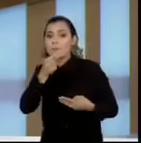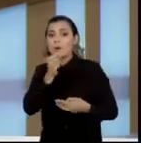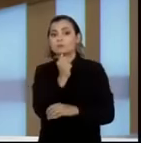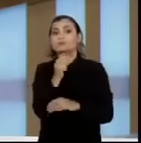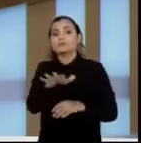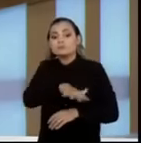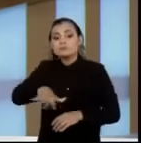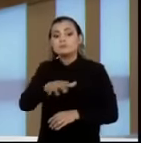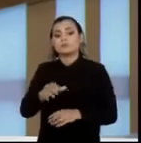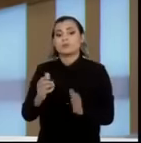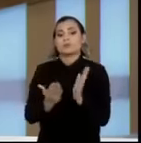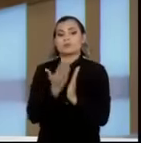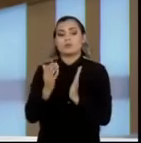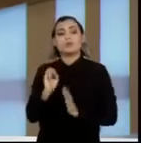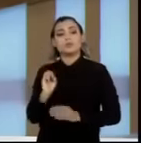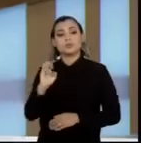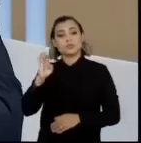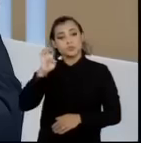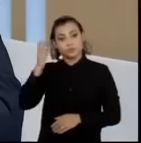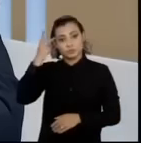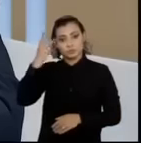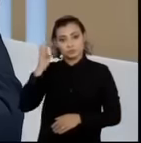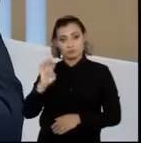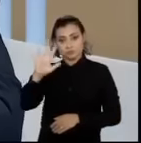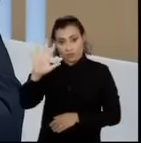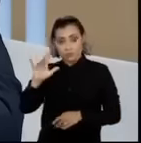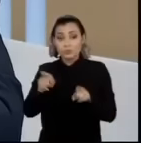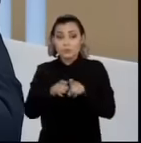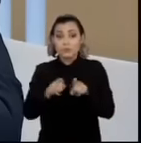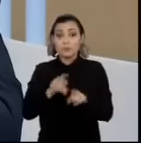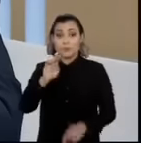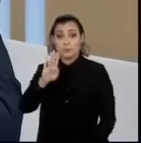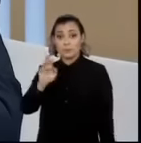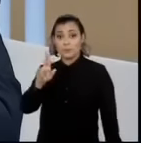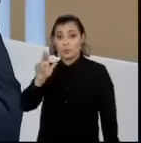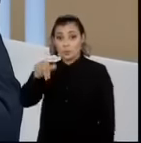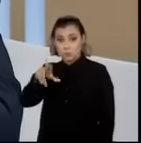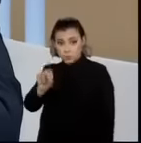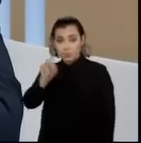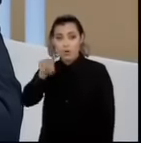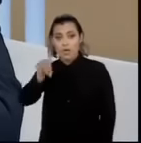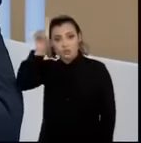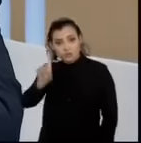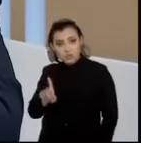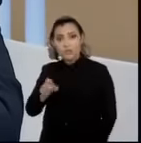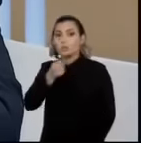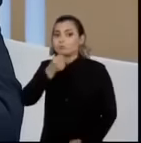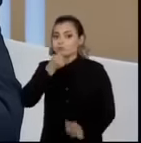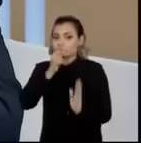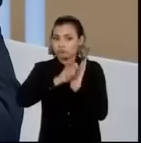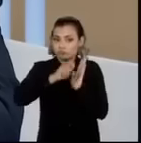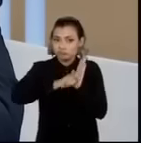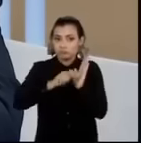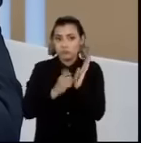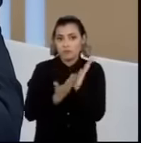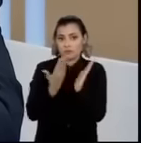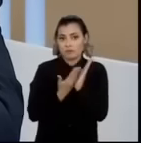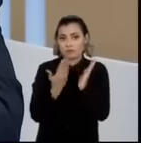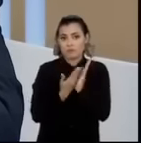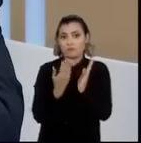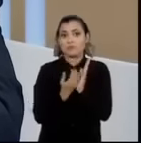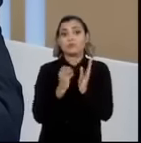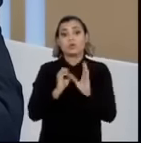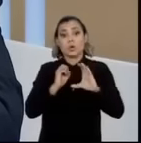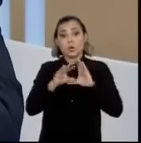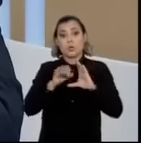do jornal O Estado de São Paulo. Bruno Bletcher, ele é diretor de redação da revista Globo Rural